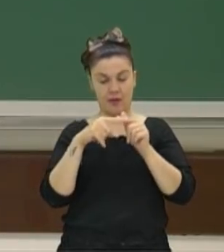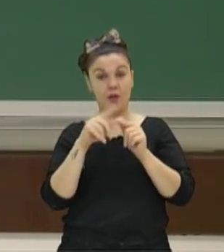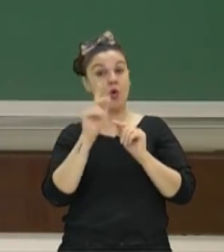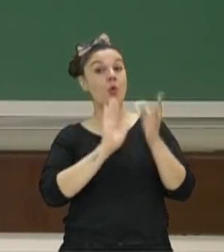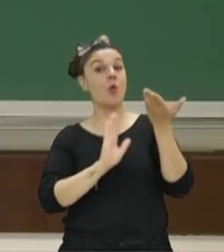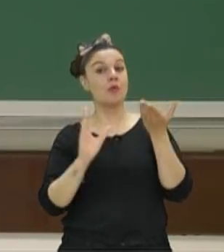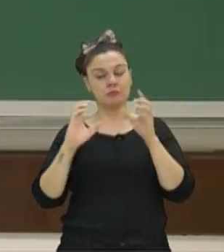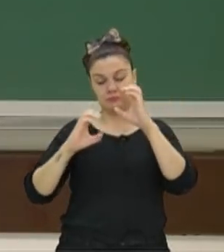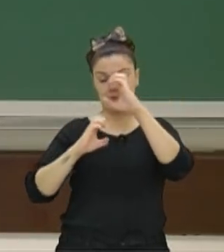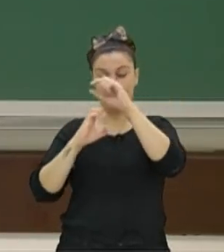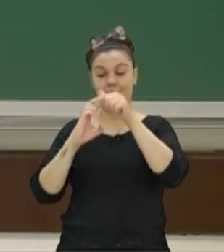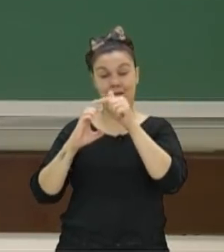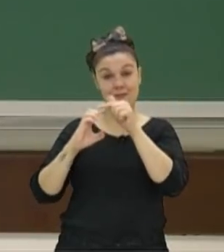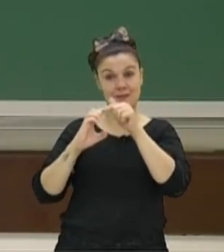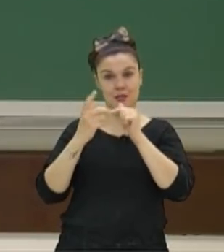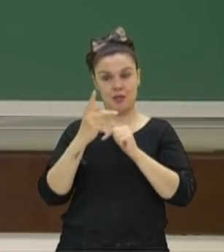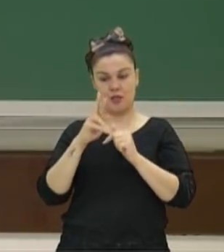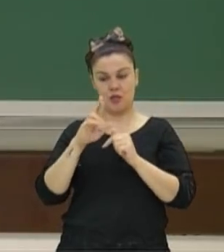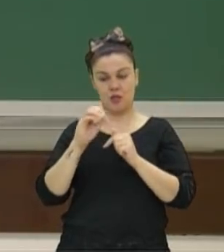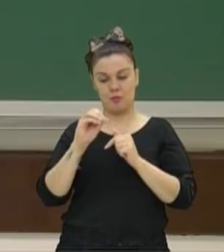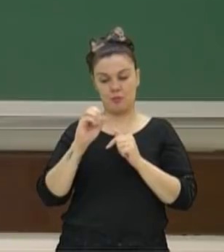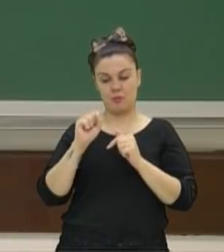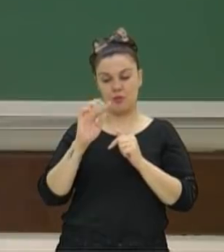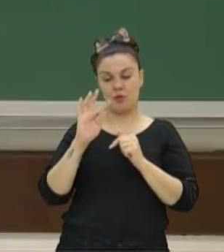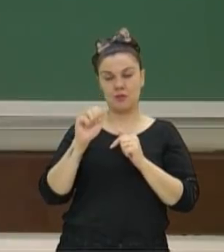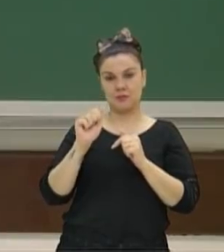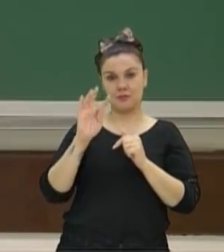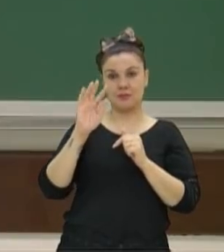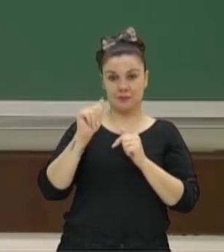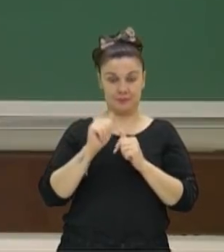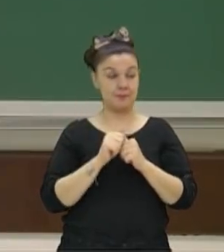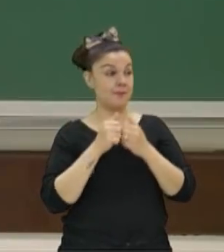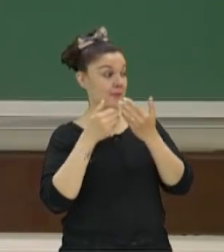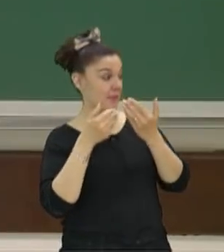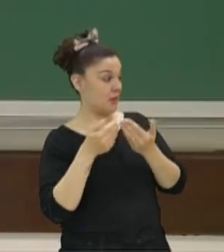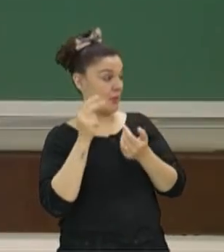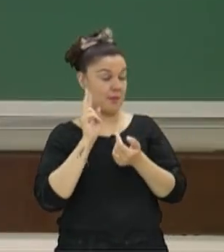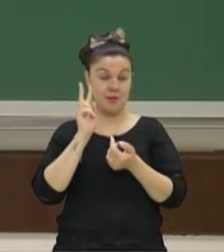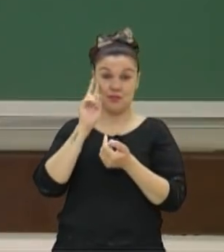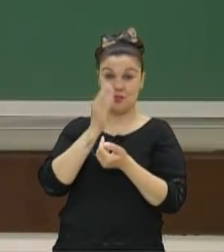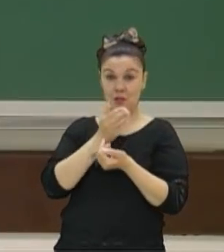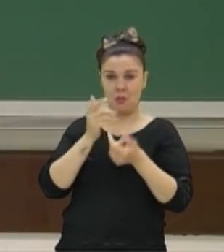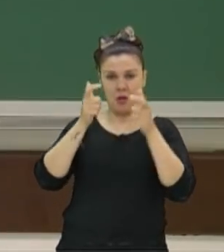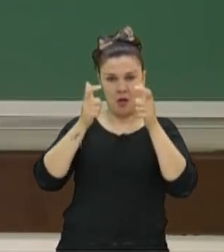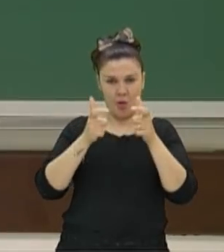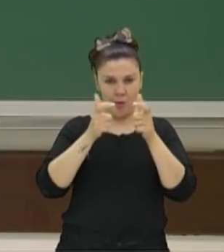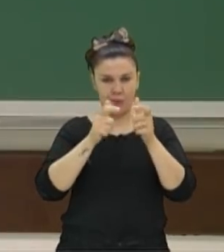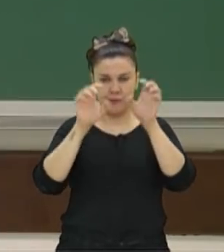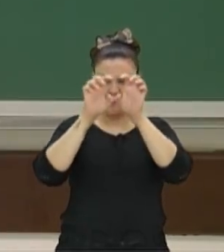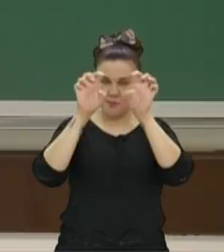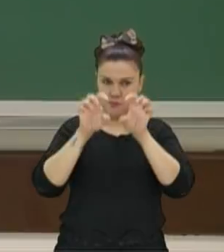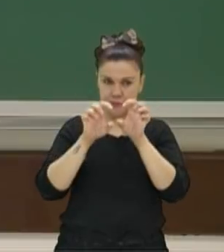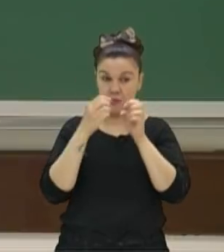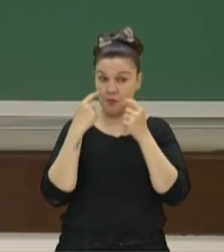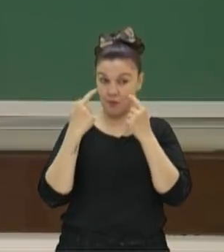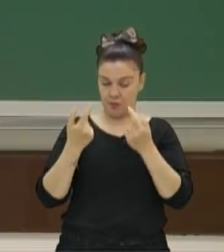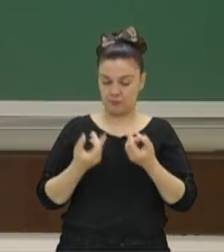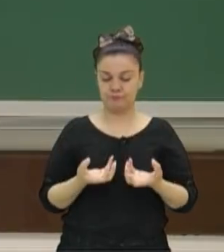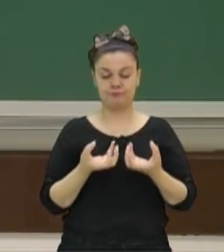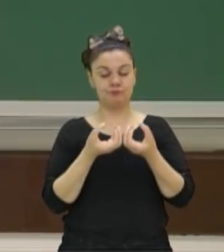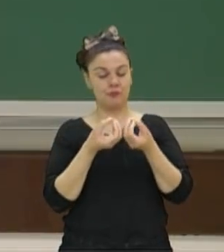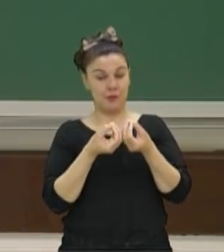a próstata, beleza? Então, só para a gente relembrar onde estão essas estruturas, olha só.